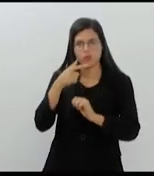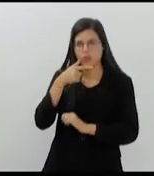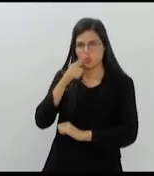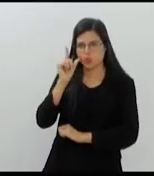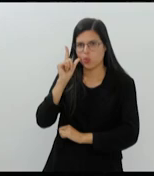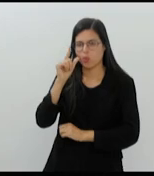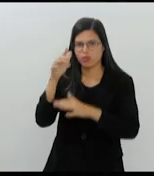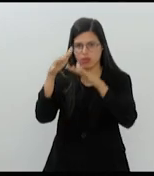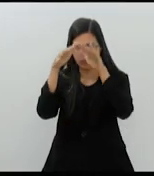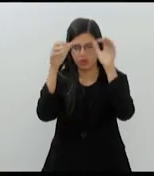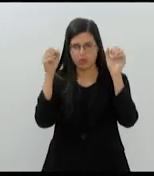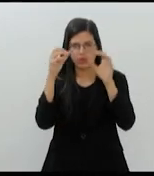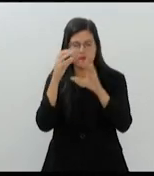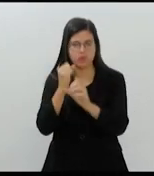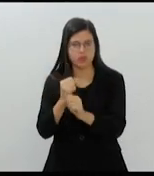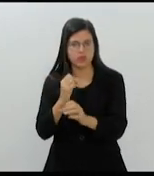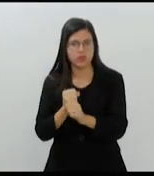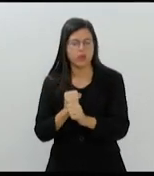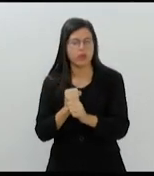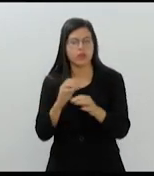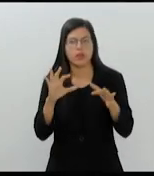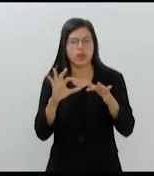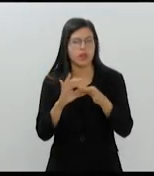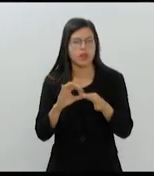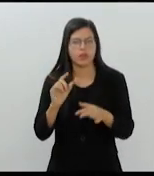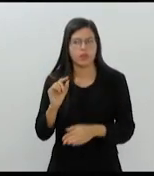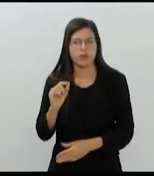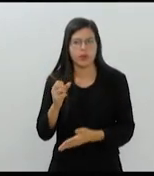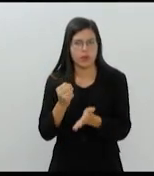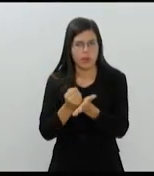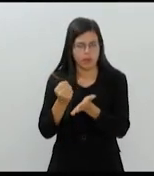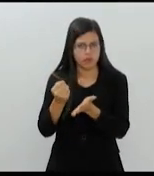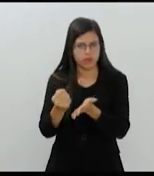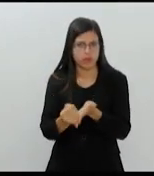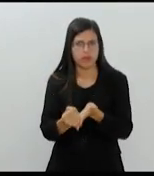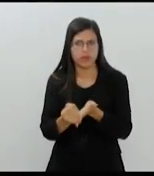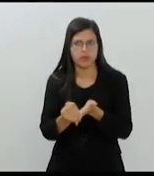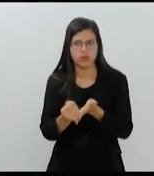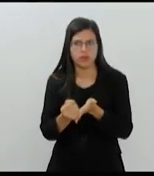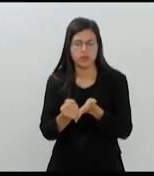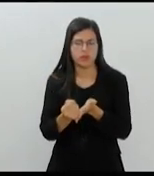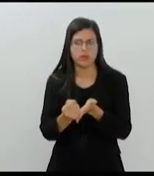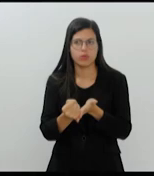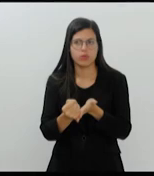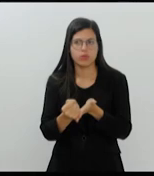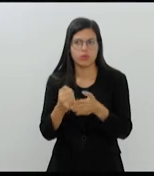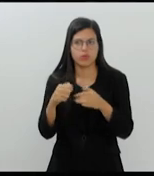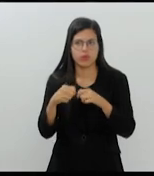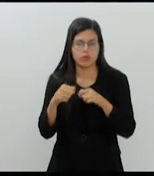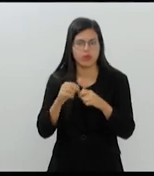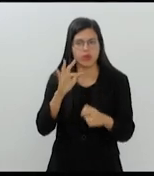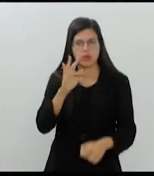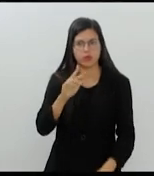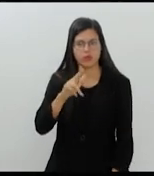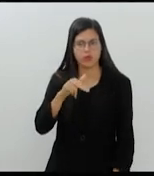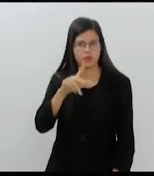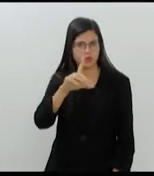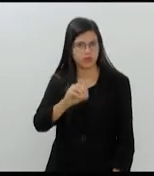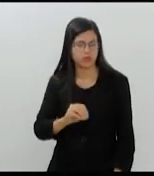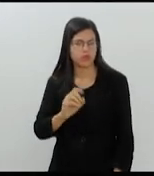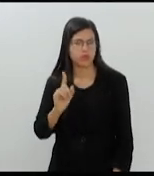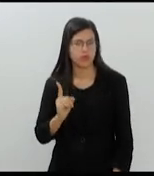de Contas em relação ao contrato que fez o Fundo Único do Rio